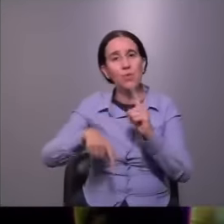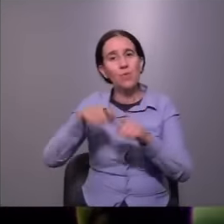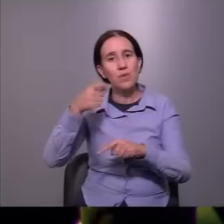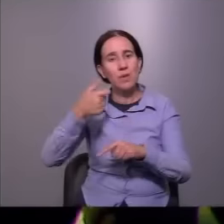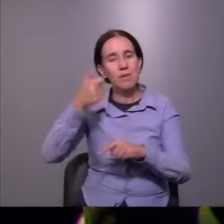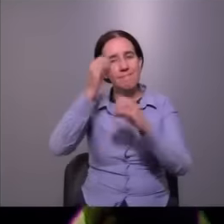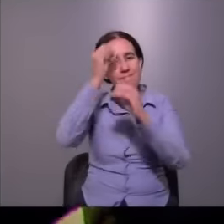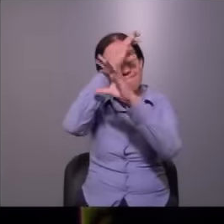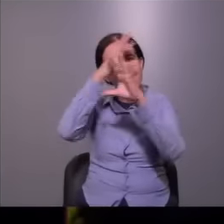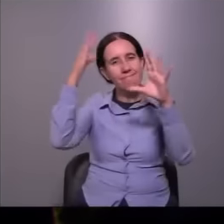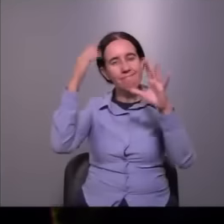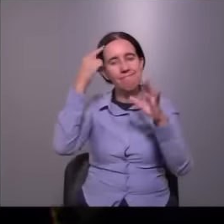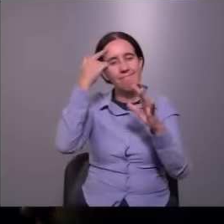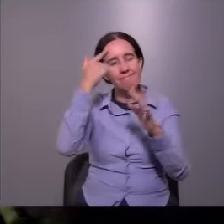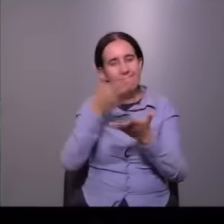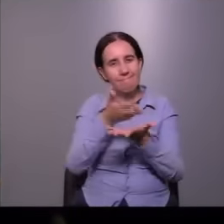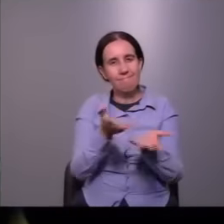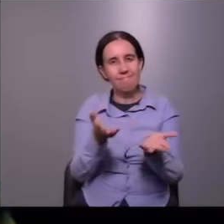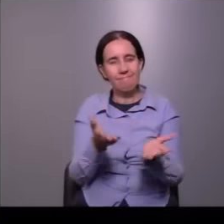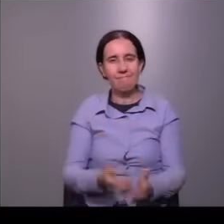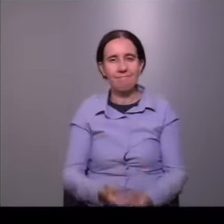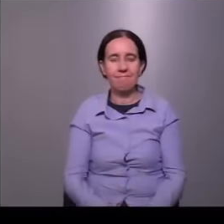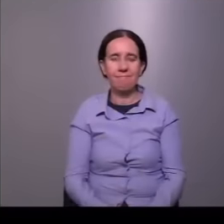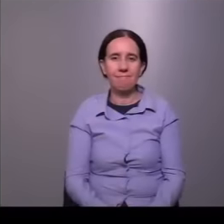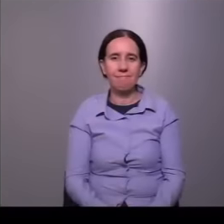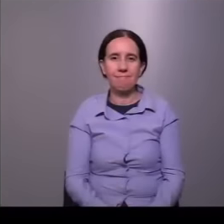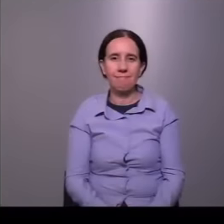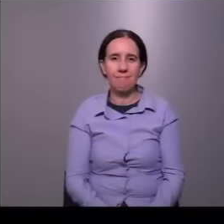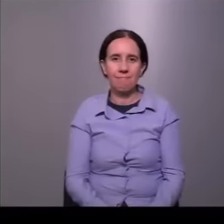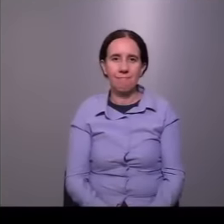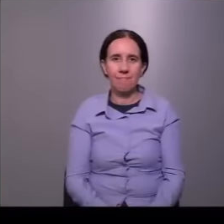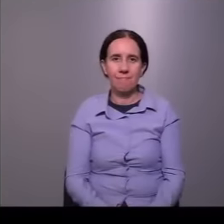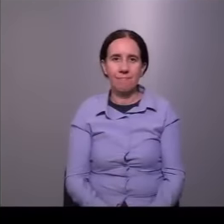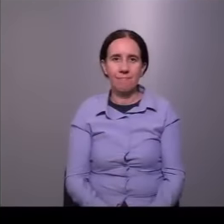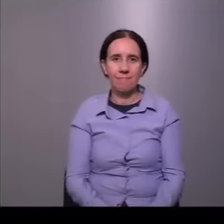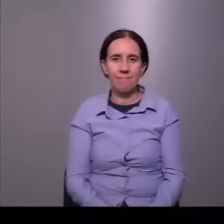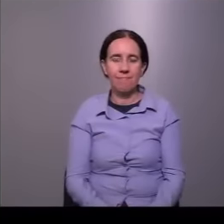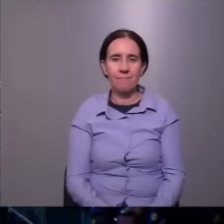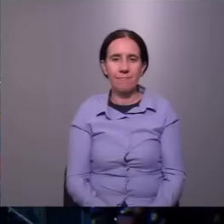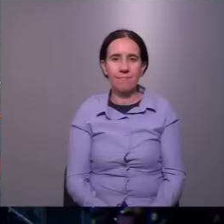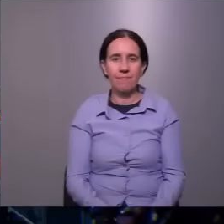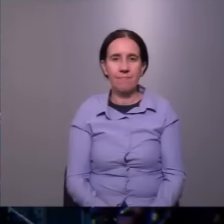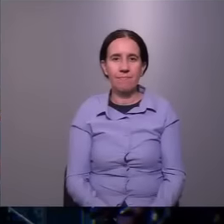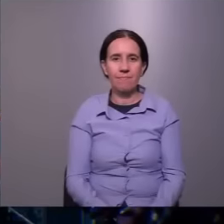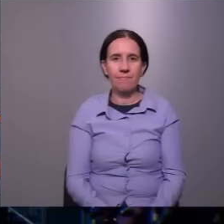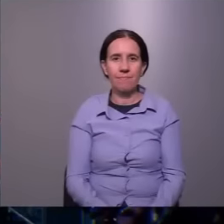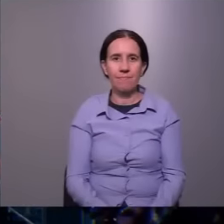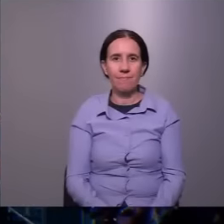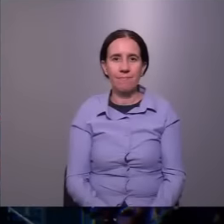cuidados maternos, sobretudo os migrantes e refugiados.